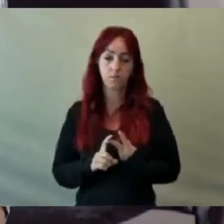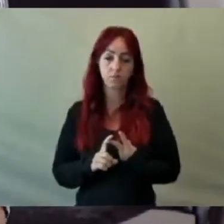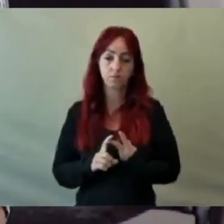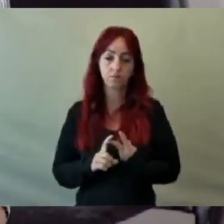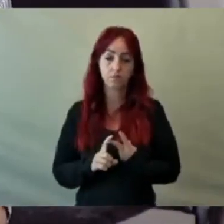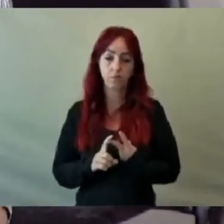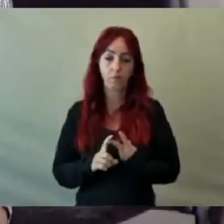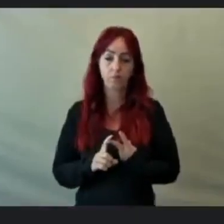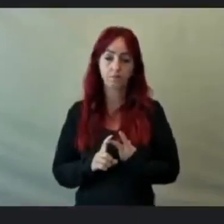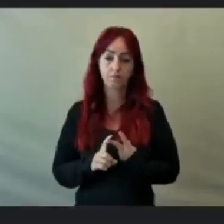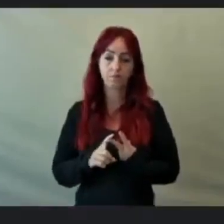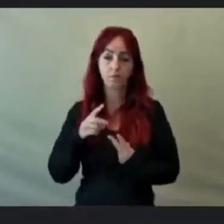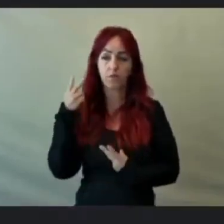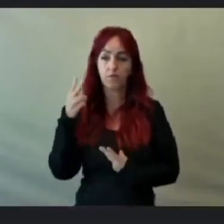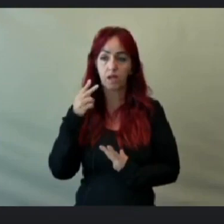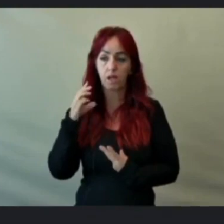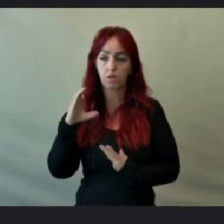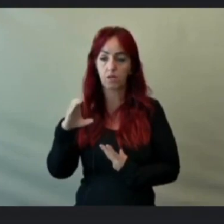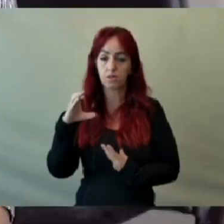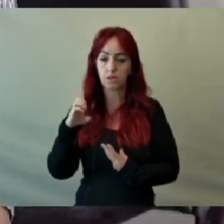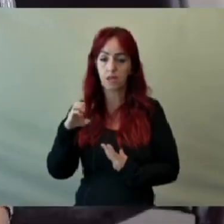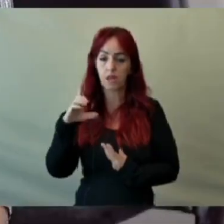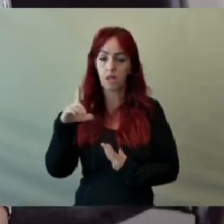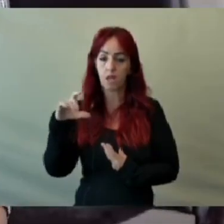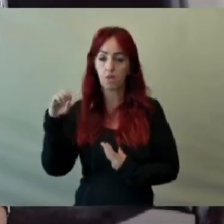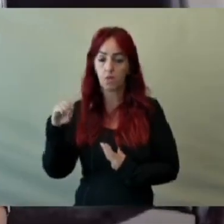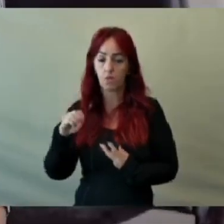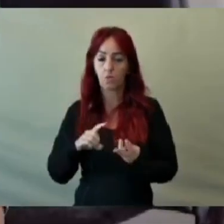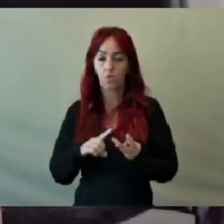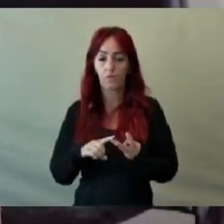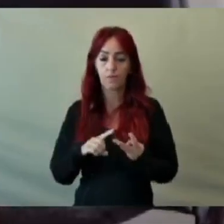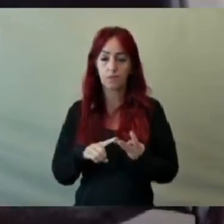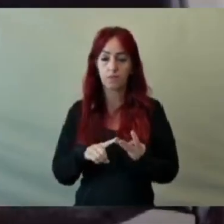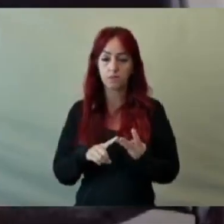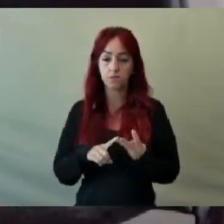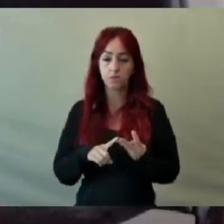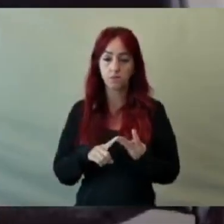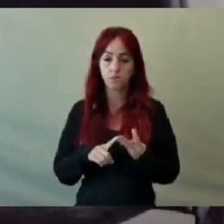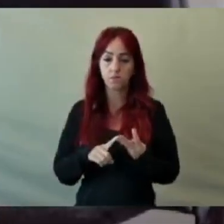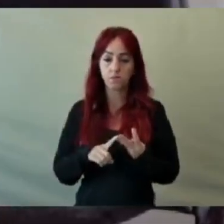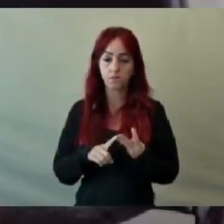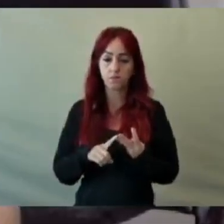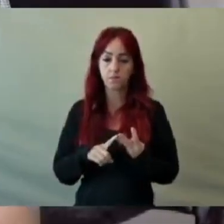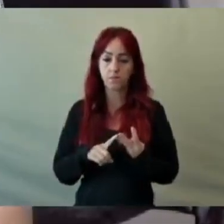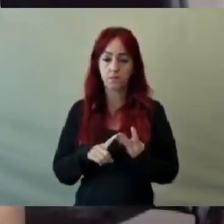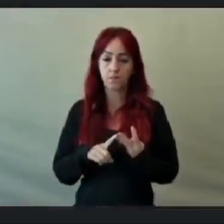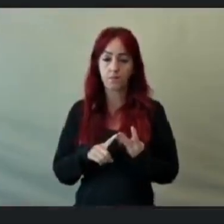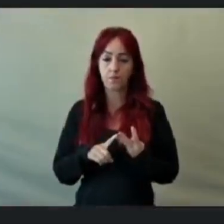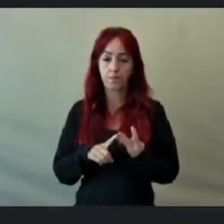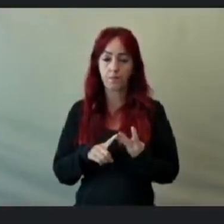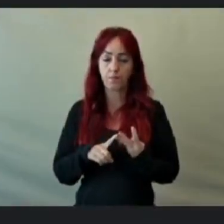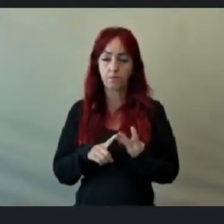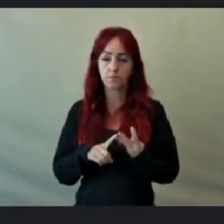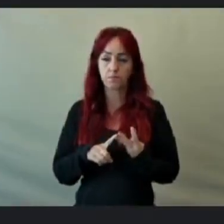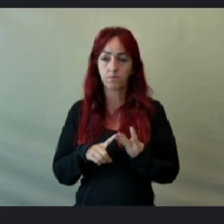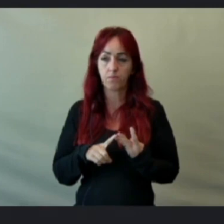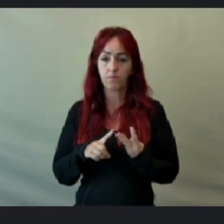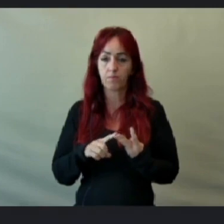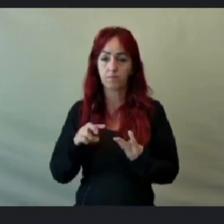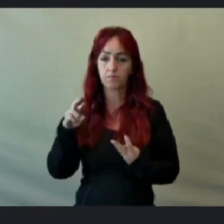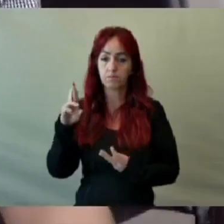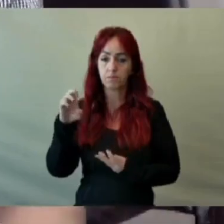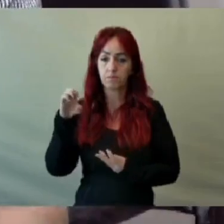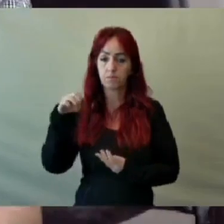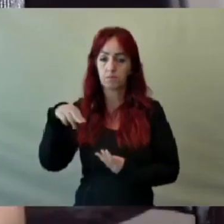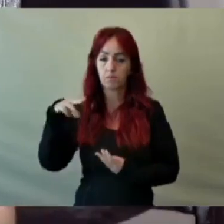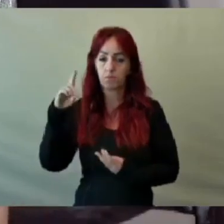doutor Célio Frois? Com requerimento, presidente. Como voto, vereador Reinaldo Gomes? Também com requerimento.